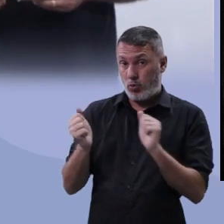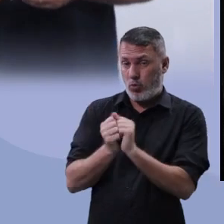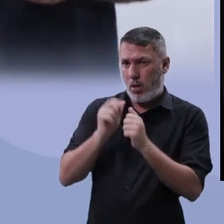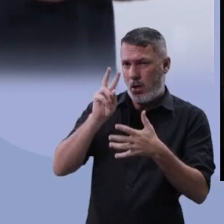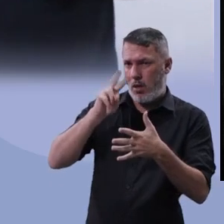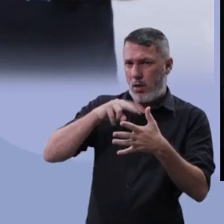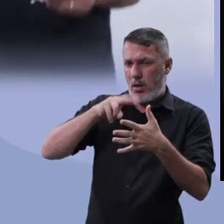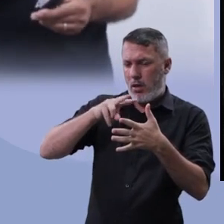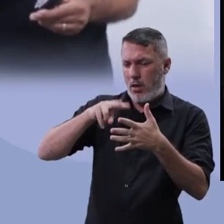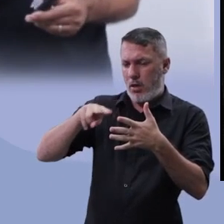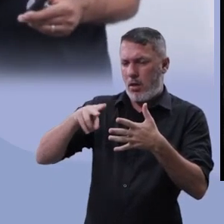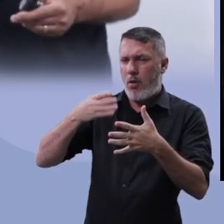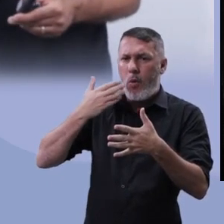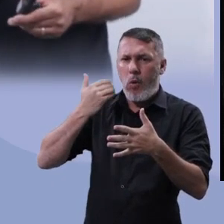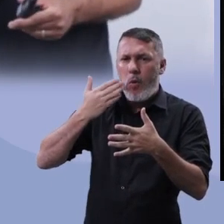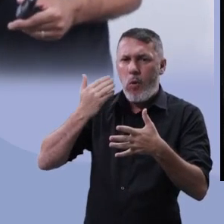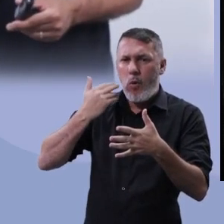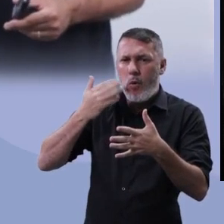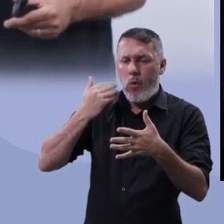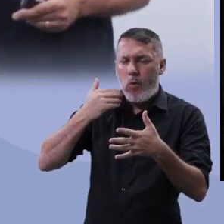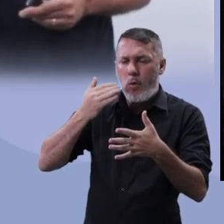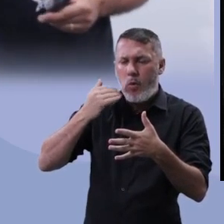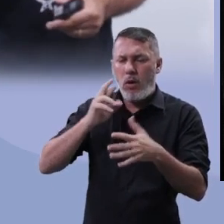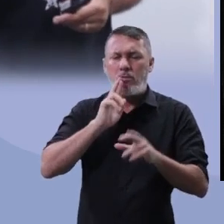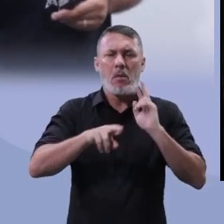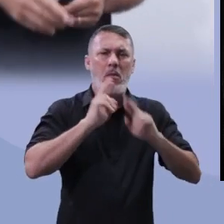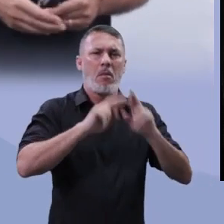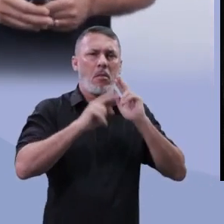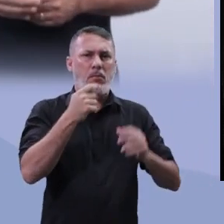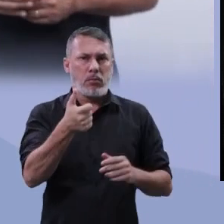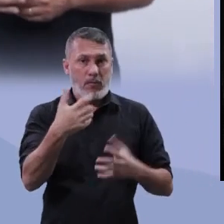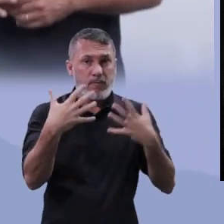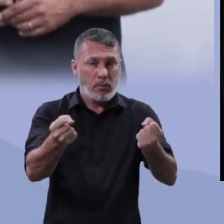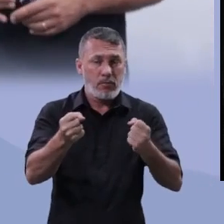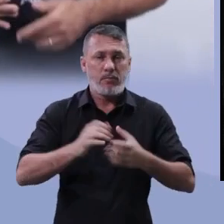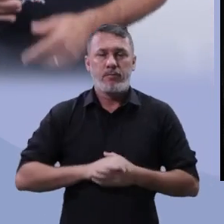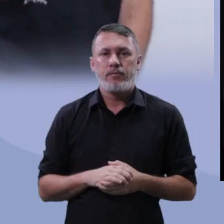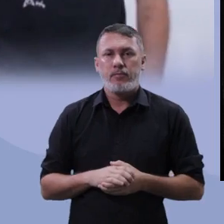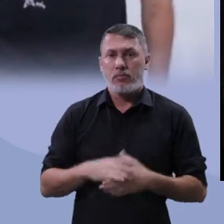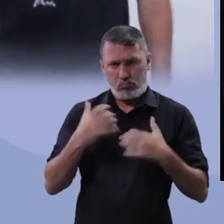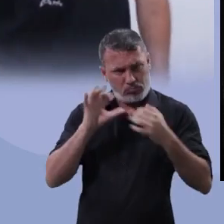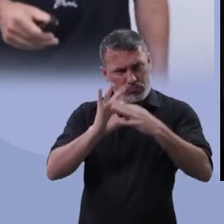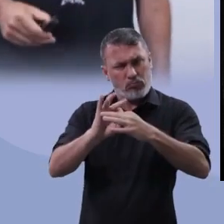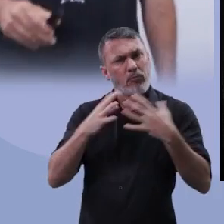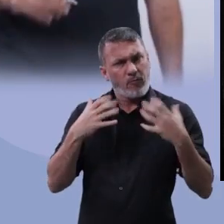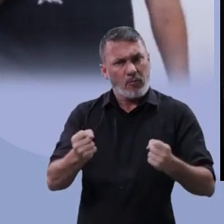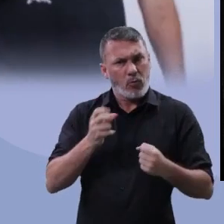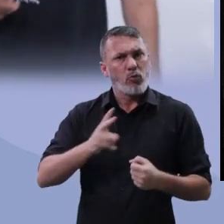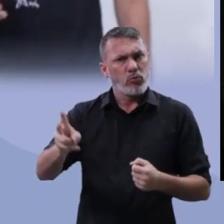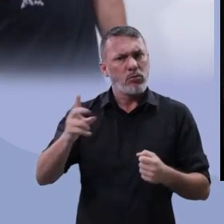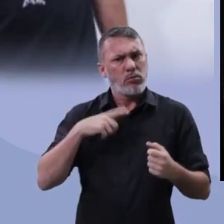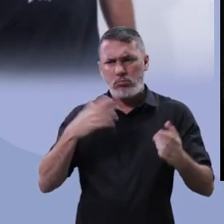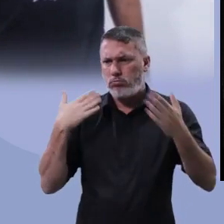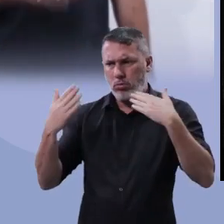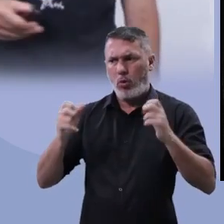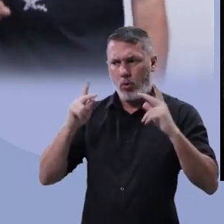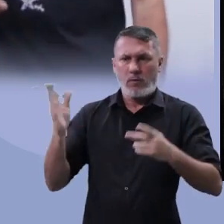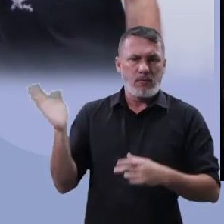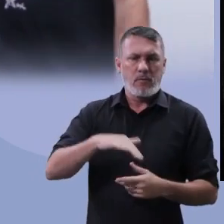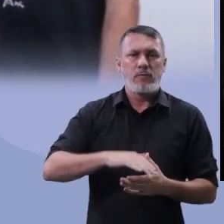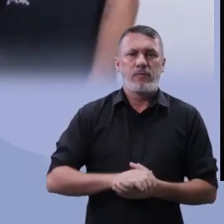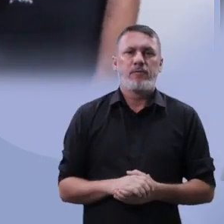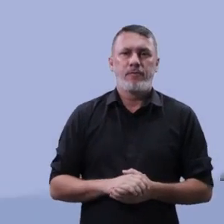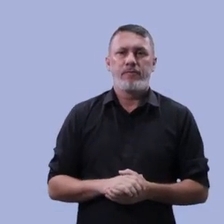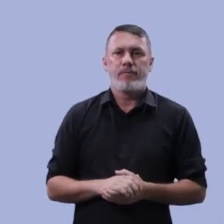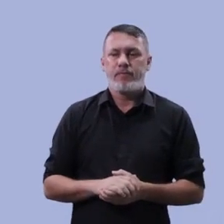ler junto. Vai hackear a matemática da questão e vai fazer a questão juntos. Vamos nessa? Tamo junto nessa. Tamo junto nessa parada